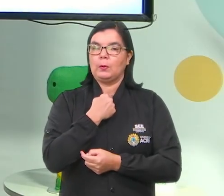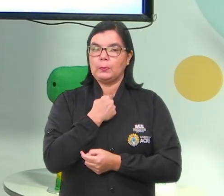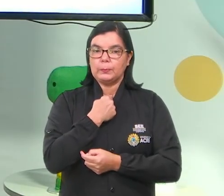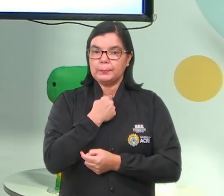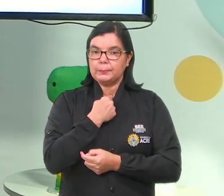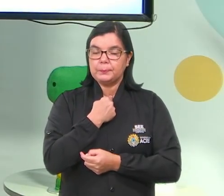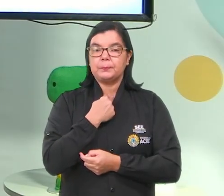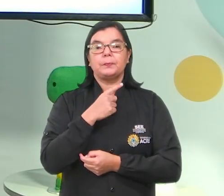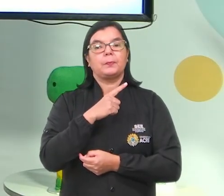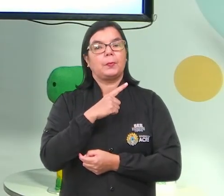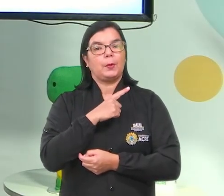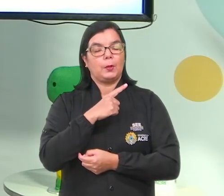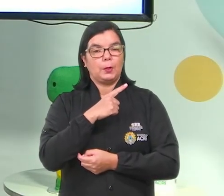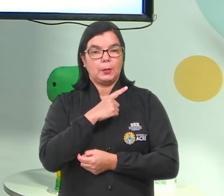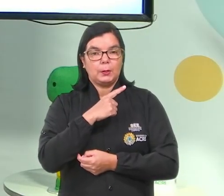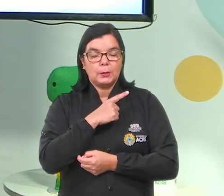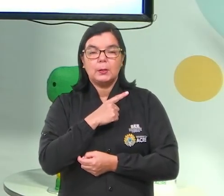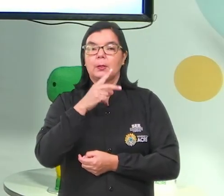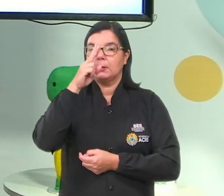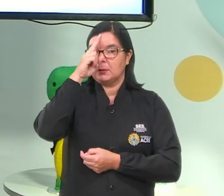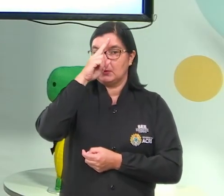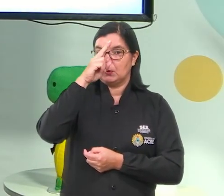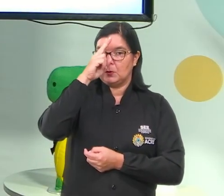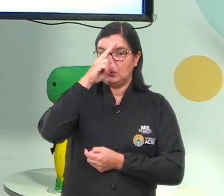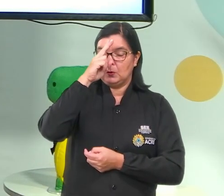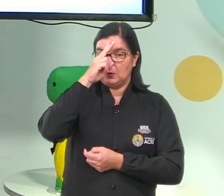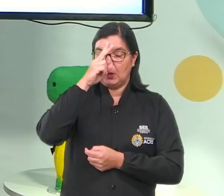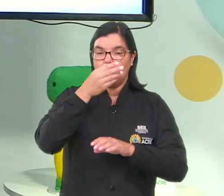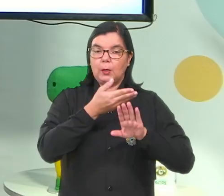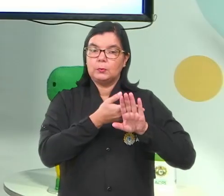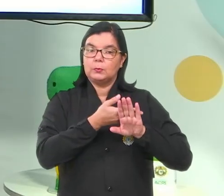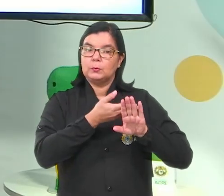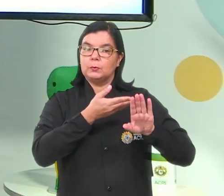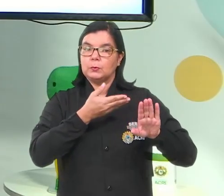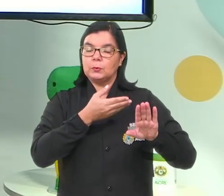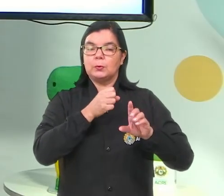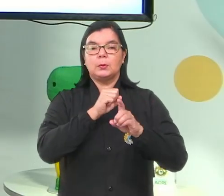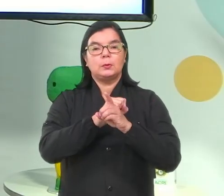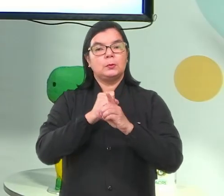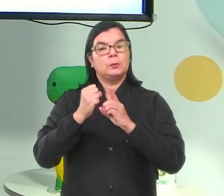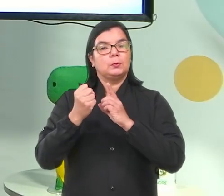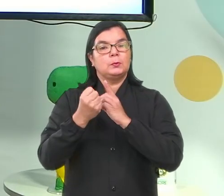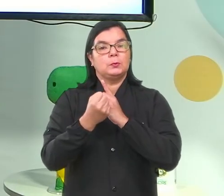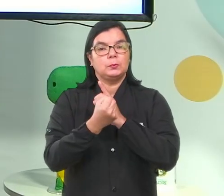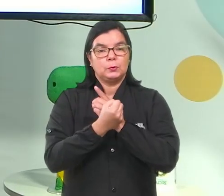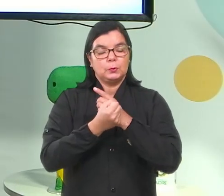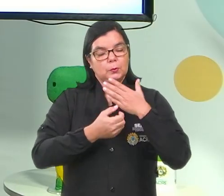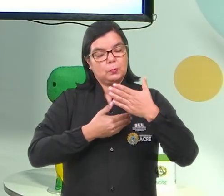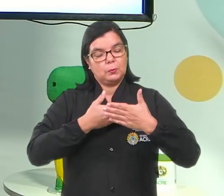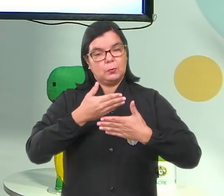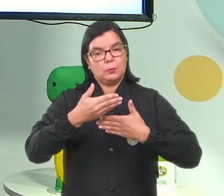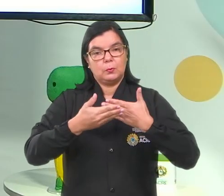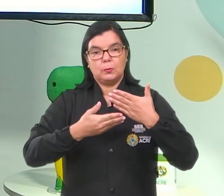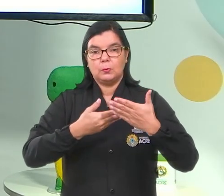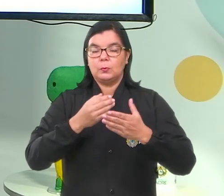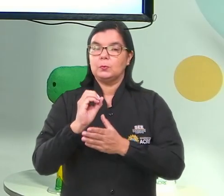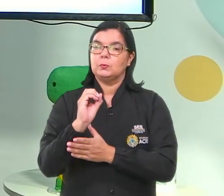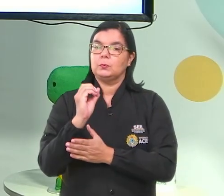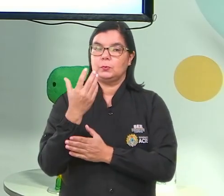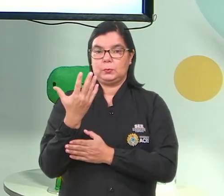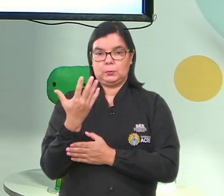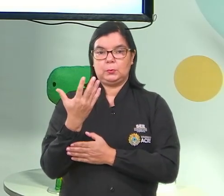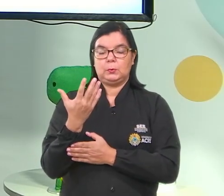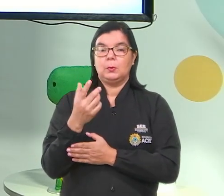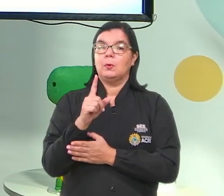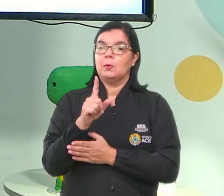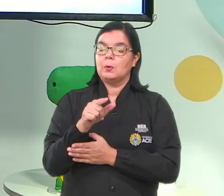mais que haja esses recortes, desvincular a sociedade de um processo de acontecimento,